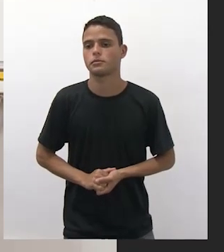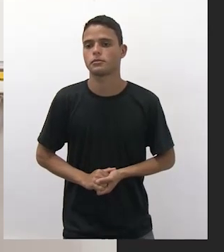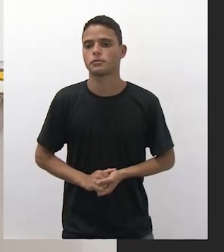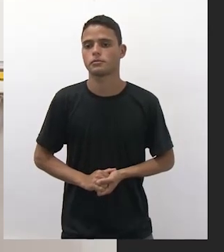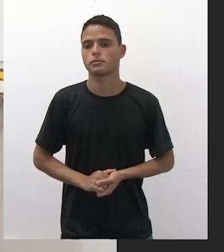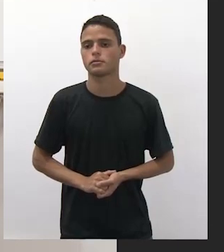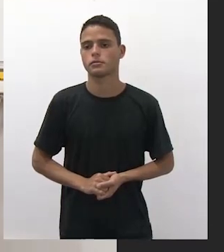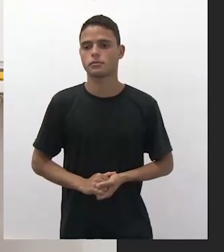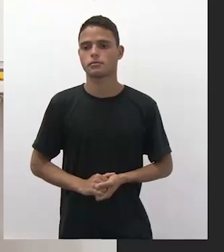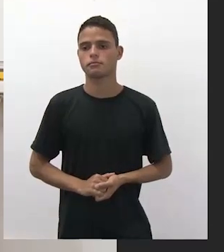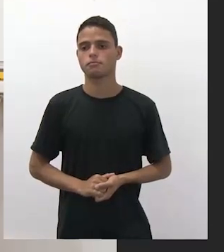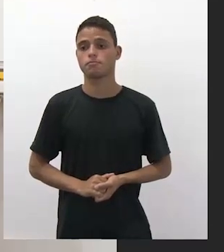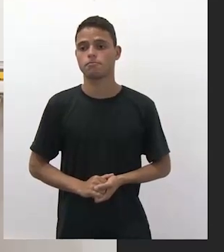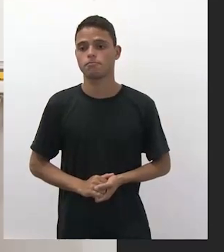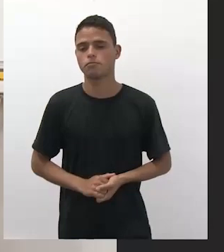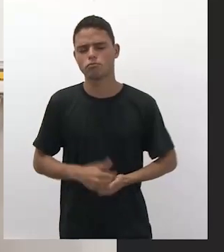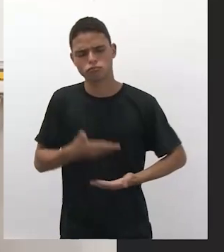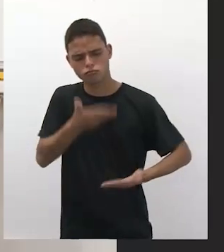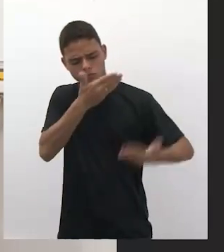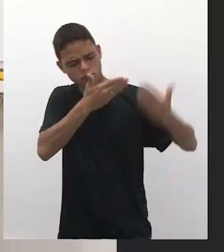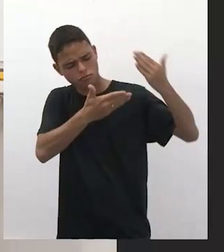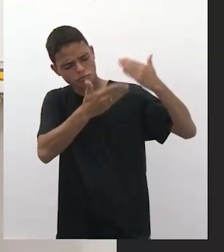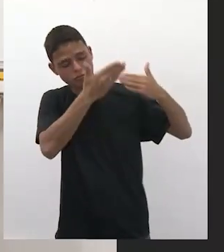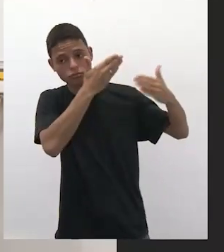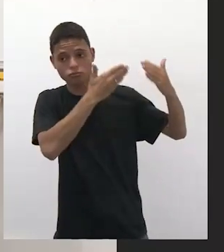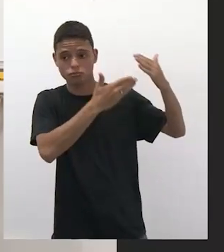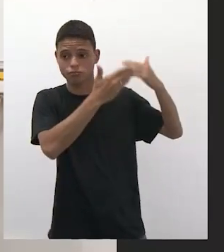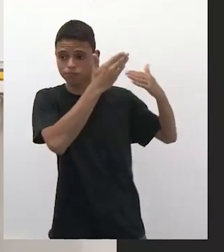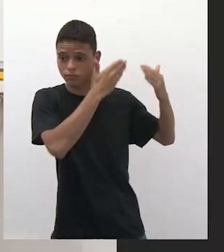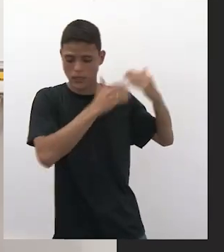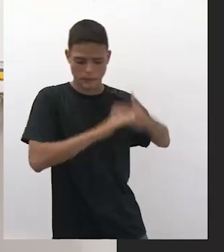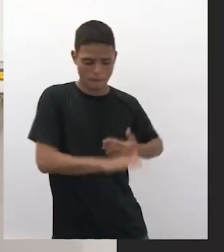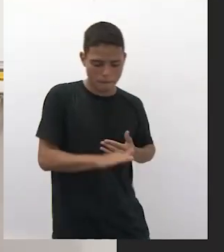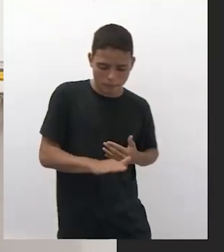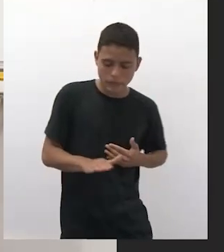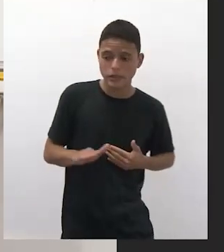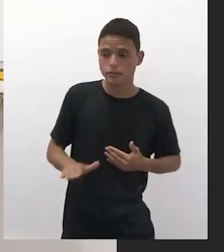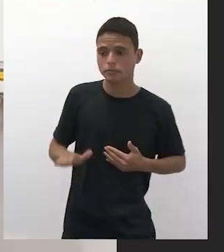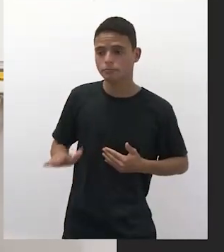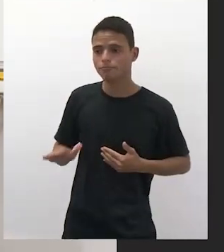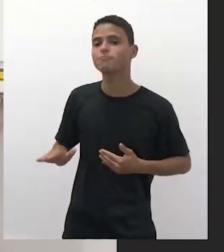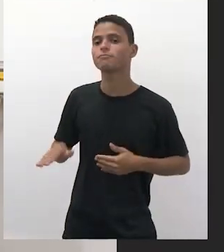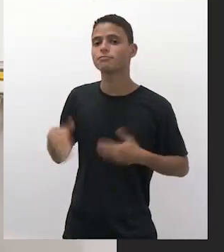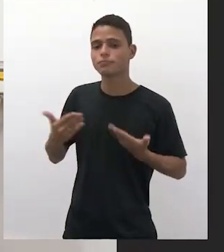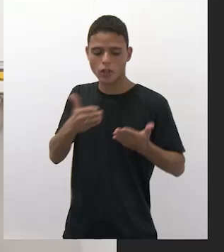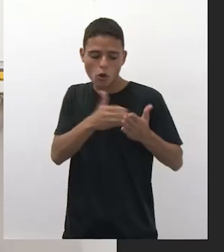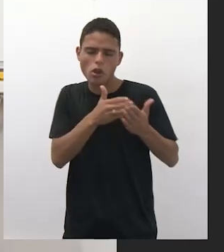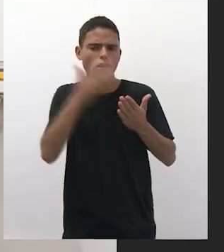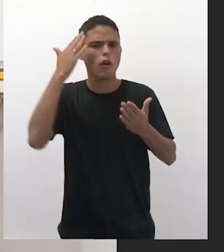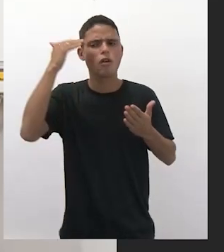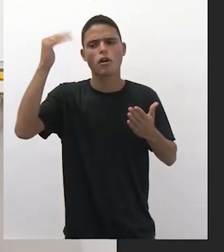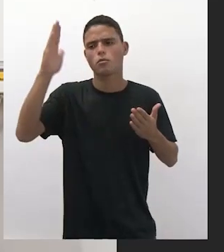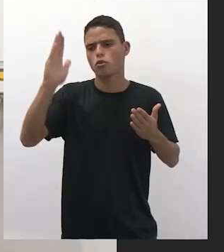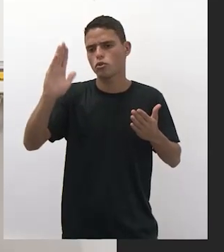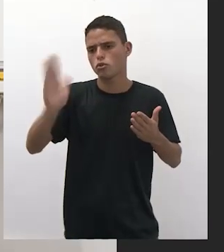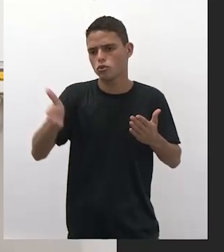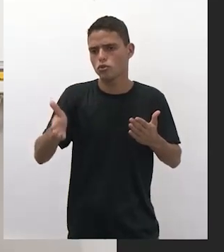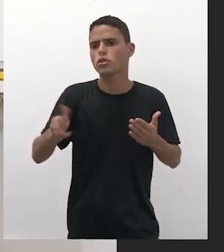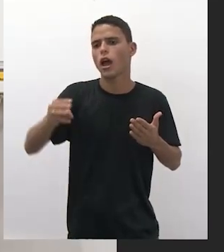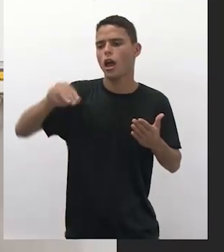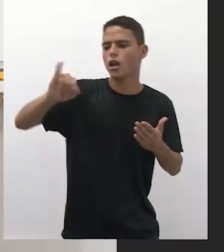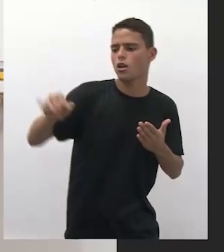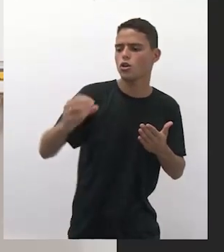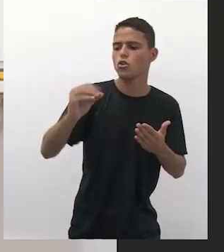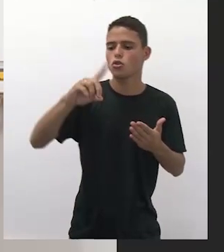Lá desde do primário, né, esses clássicos, né, da Branca de Neve, João em